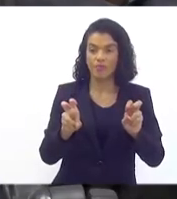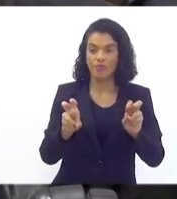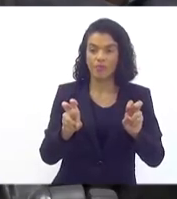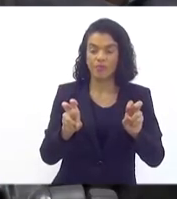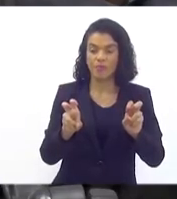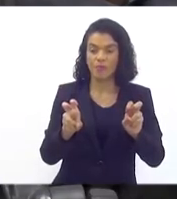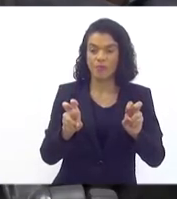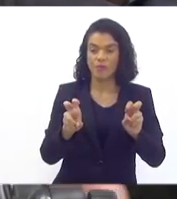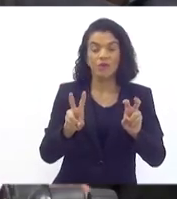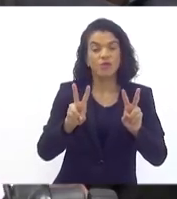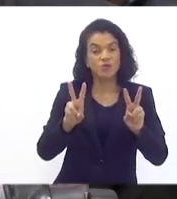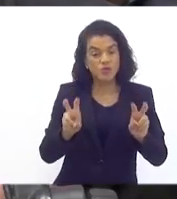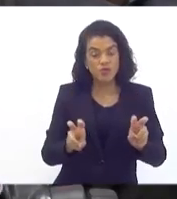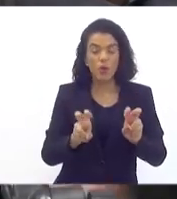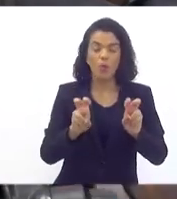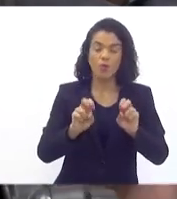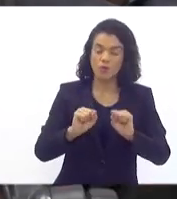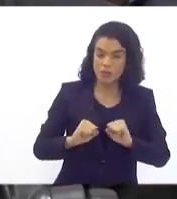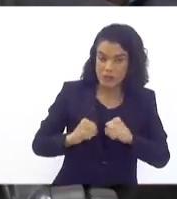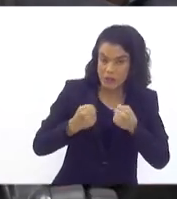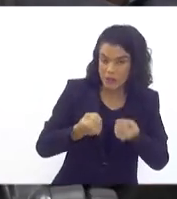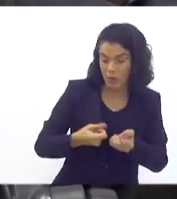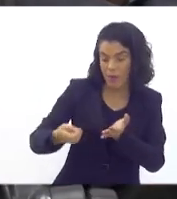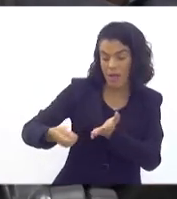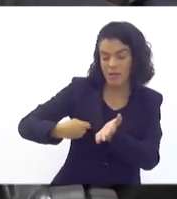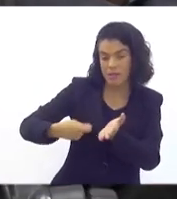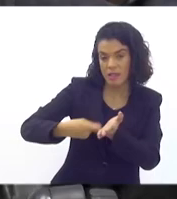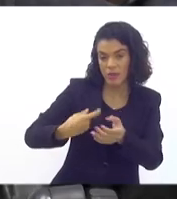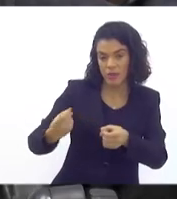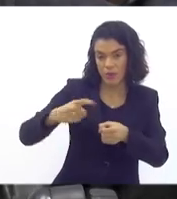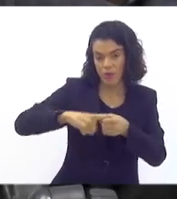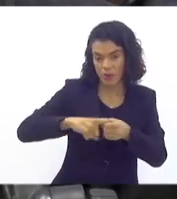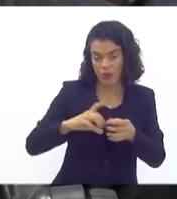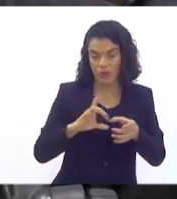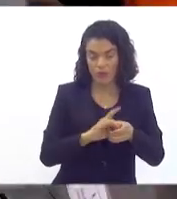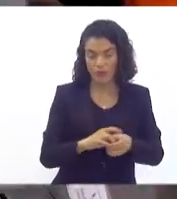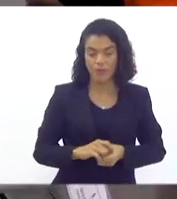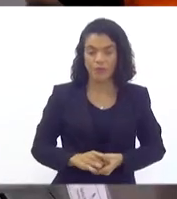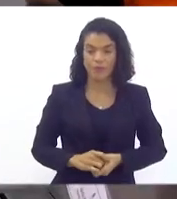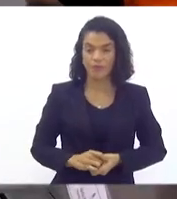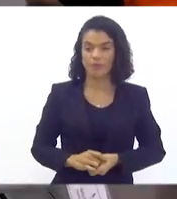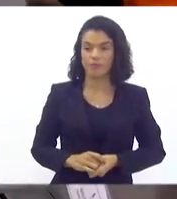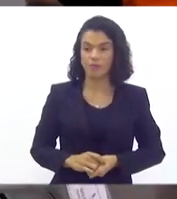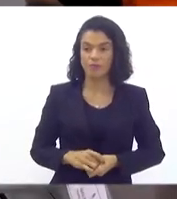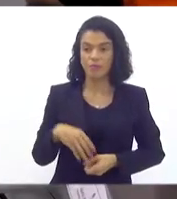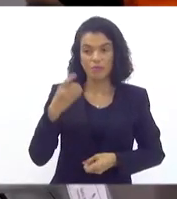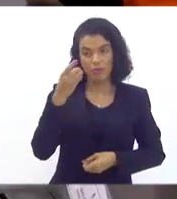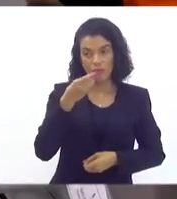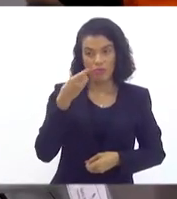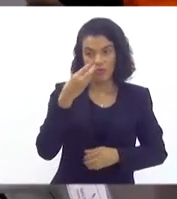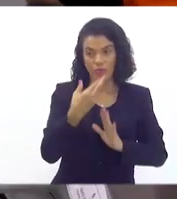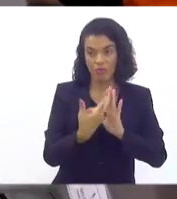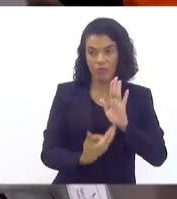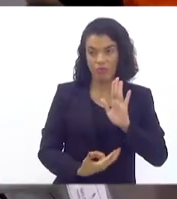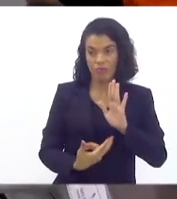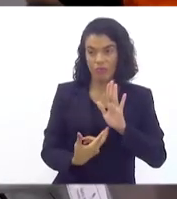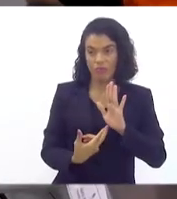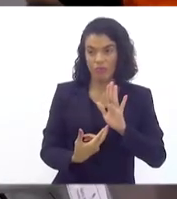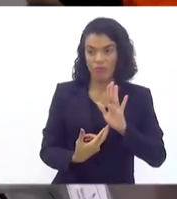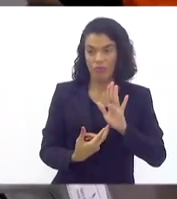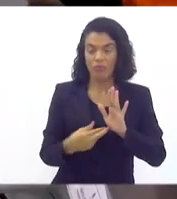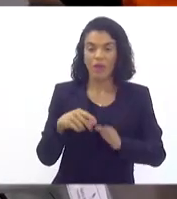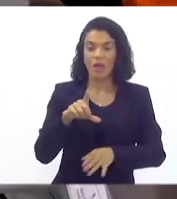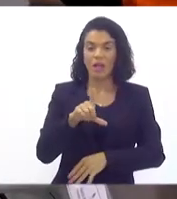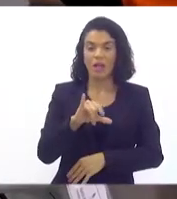a finalização desses esforços para assinatura desse convênio mais rápido possível Deputado relator Daniel